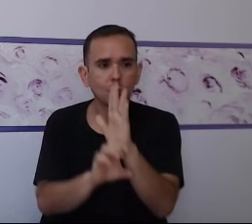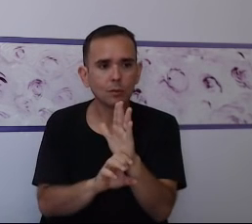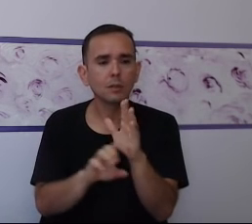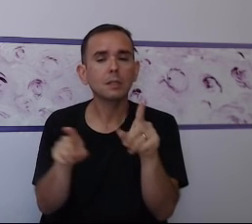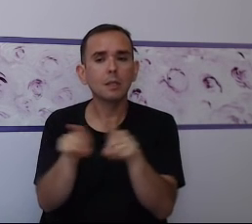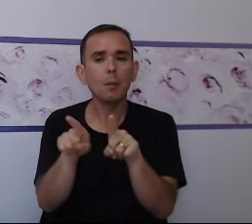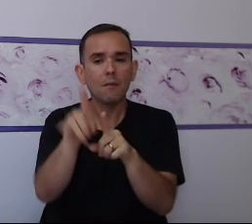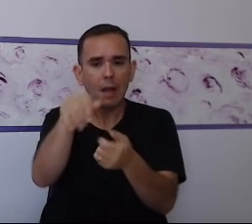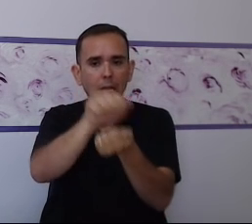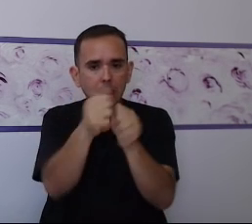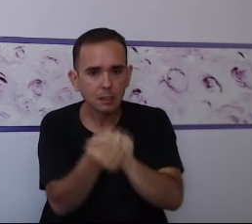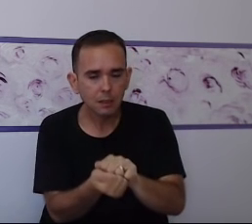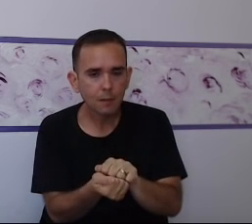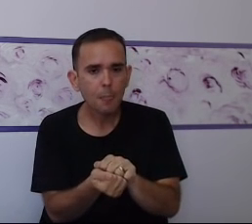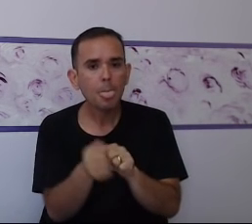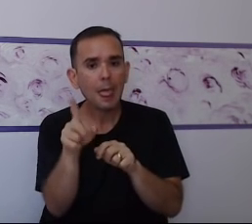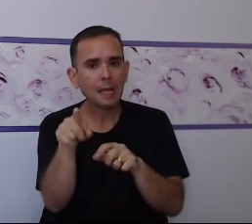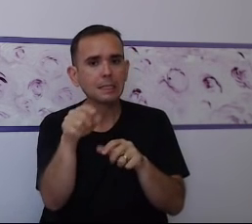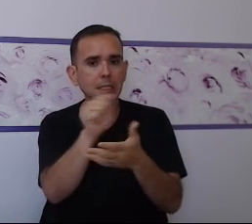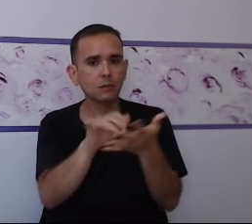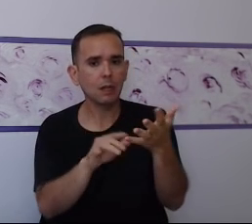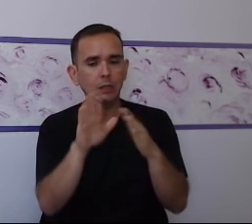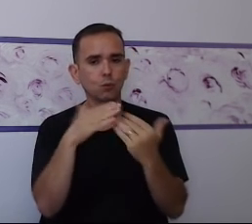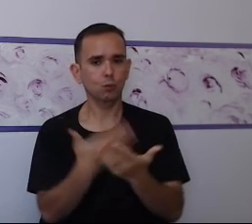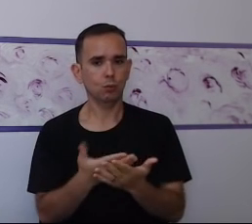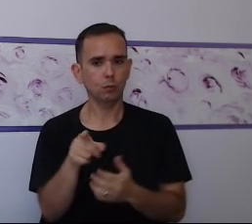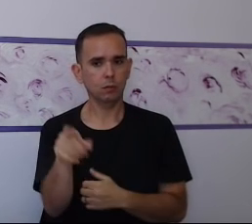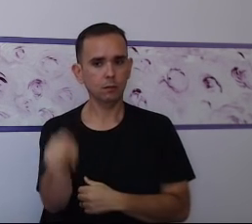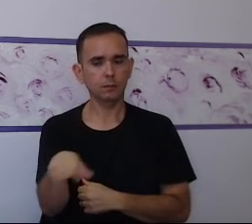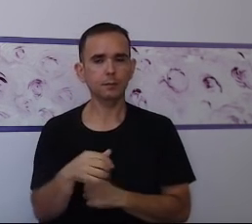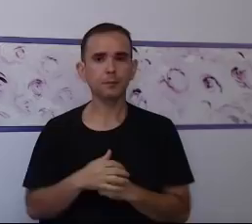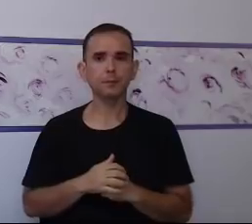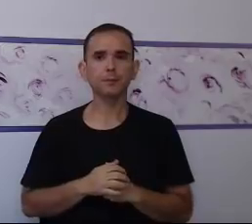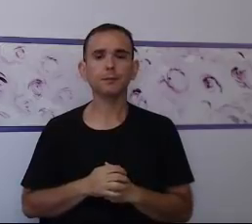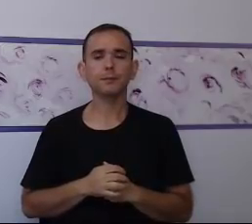vai adequar e adaptar essa atividade escolar, tá?